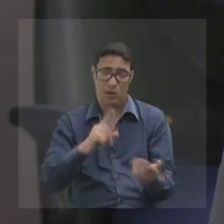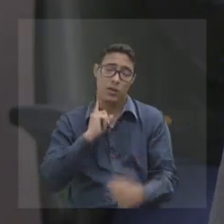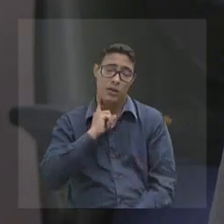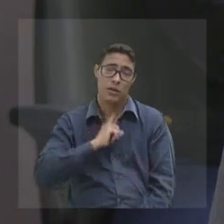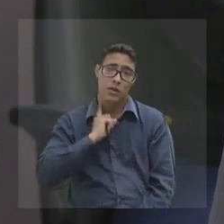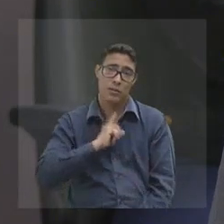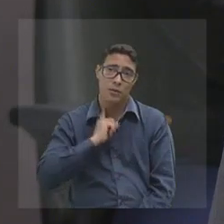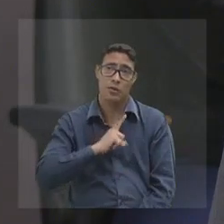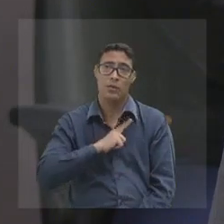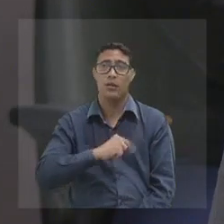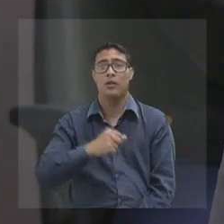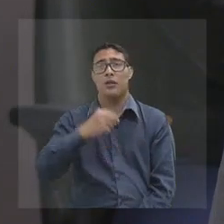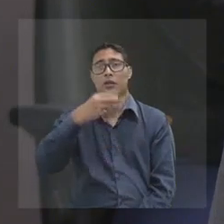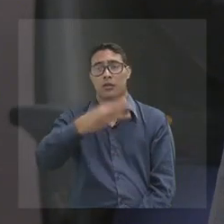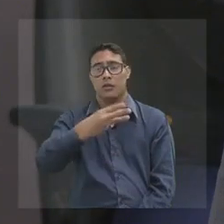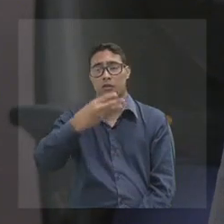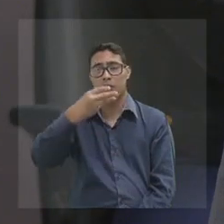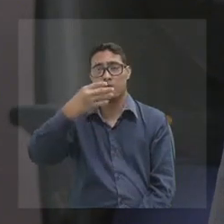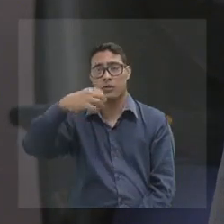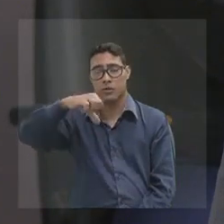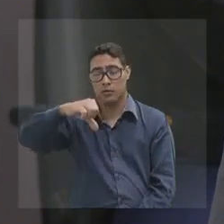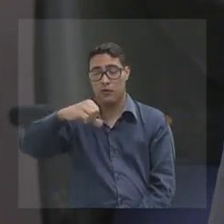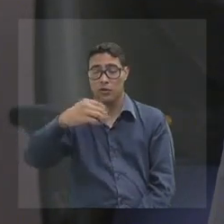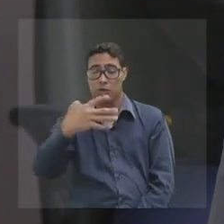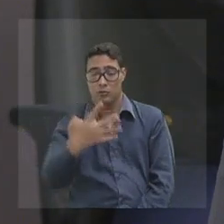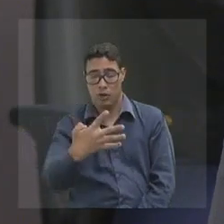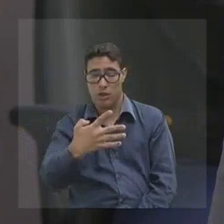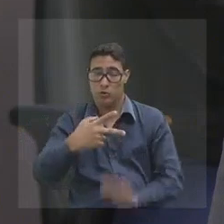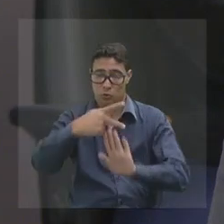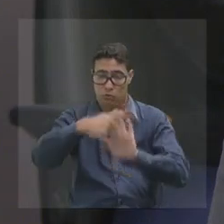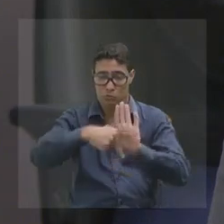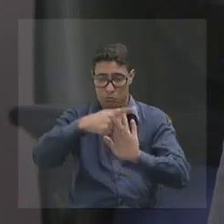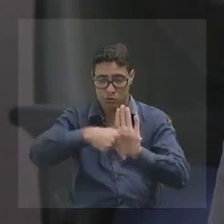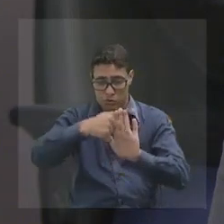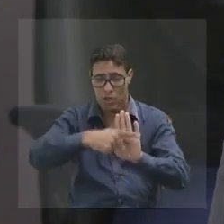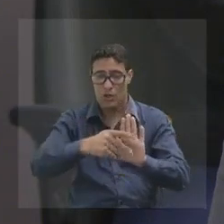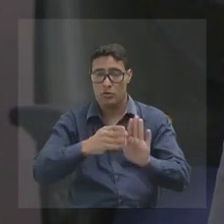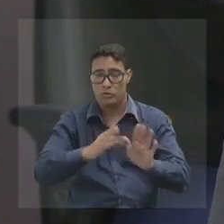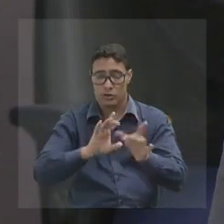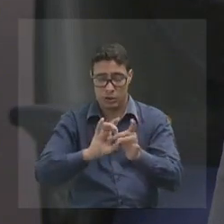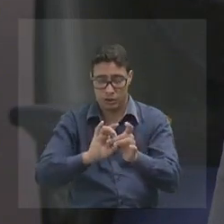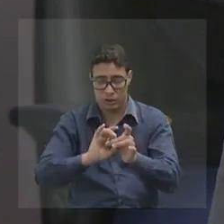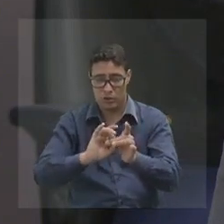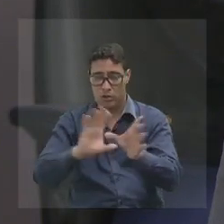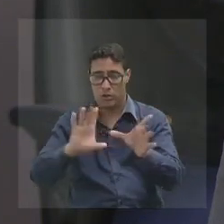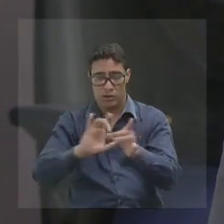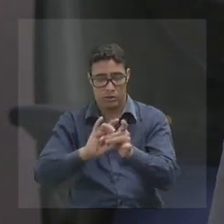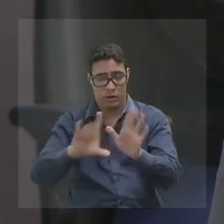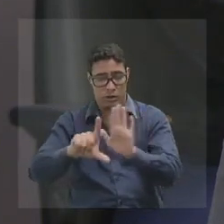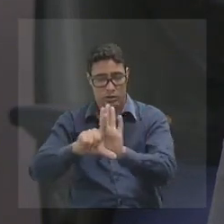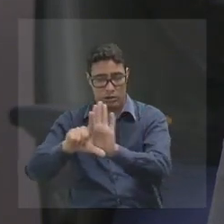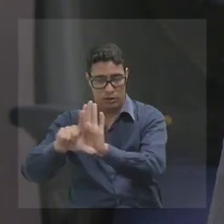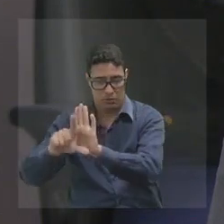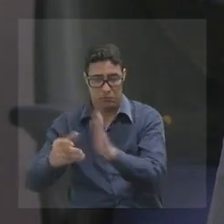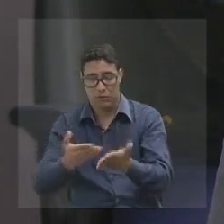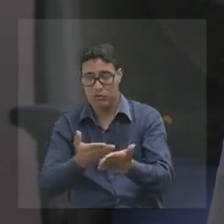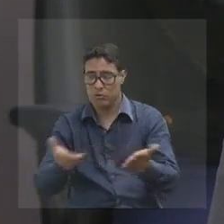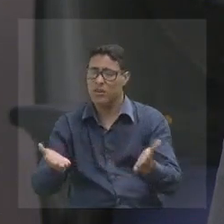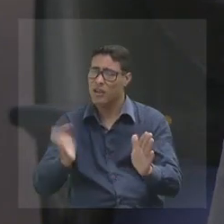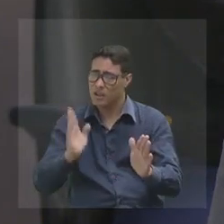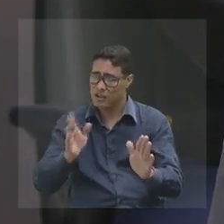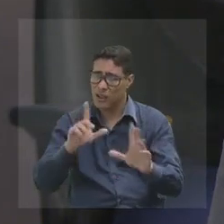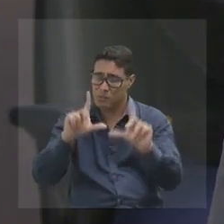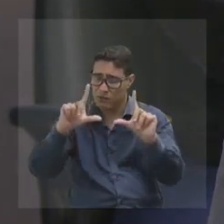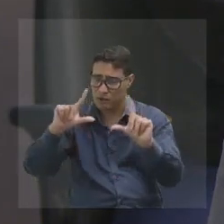394 processo de licenciamento o que já é uma redução muito grande em relação e quando